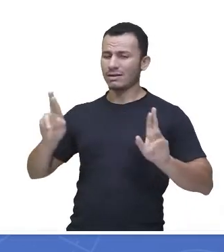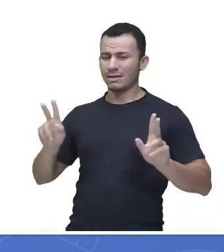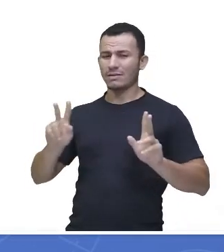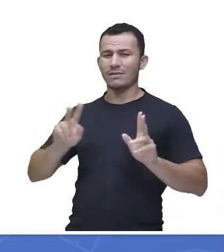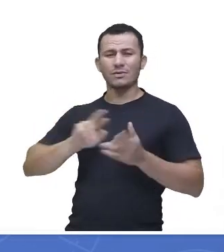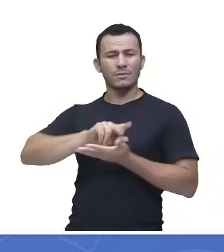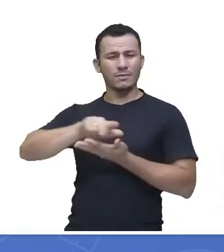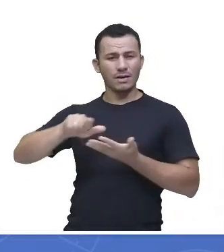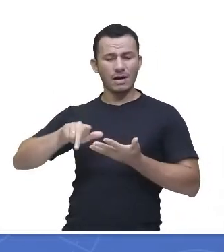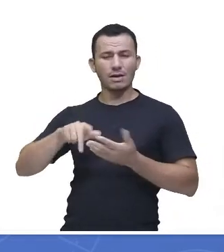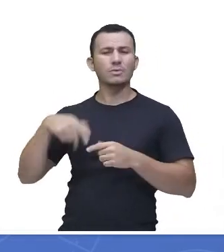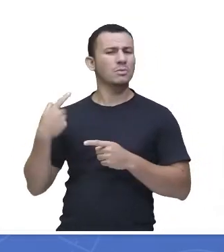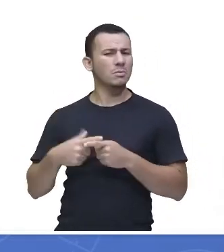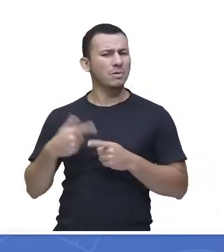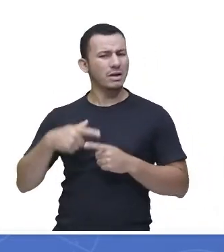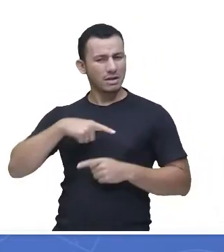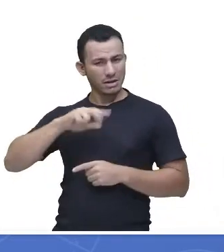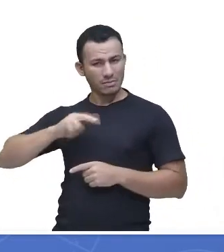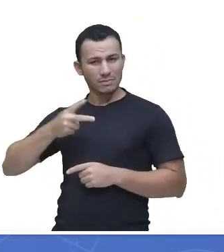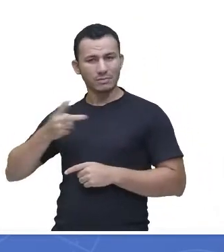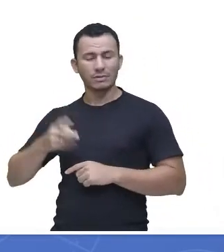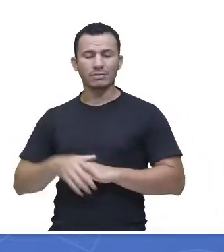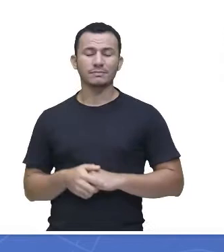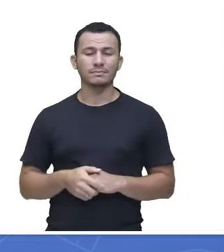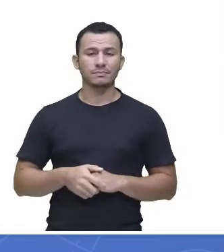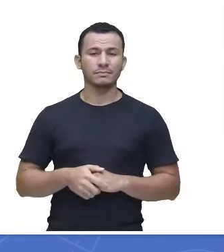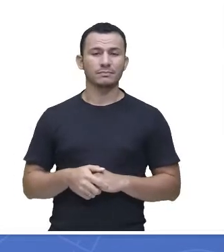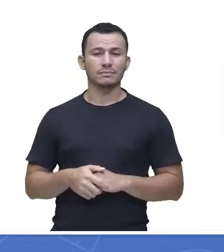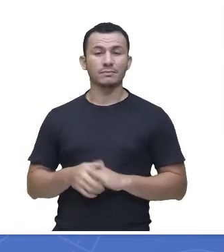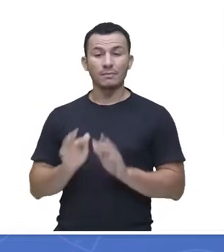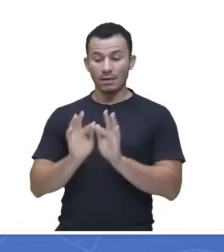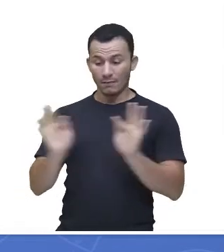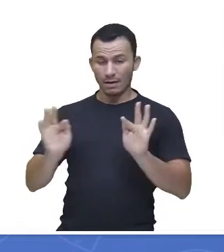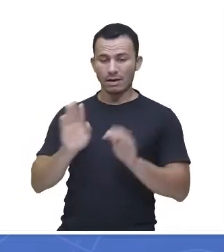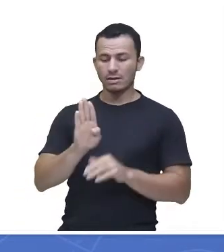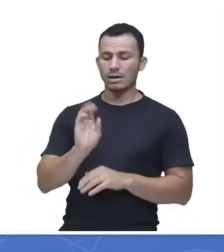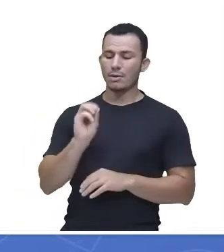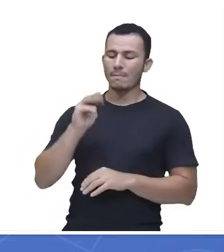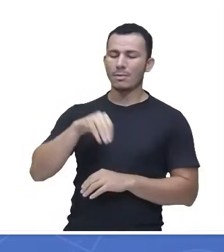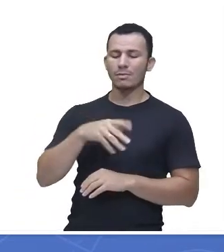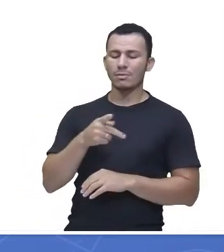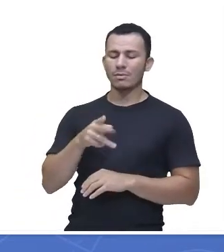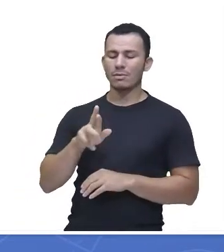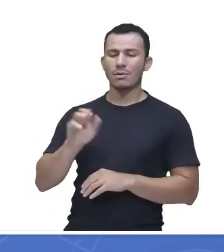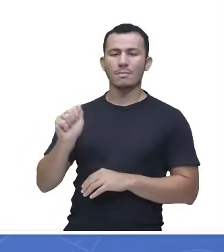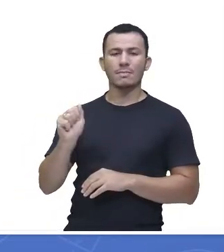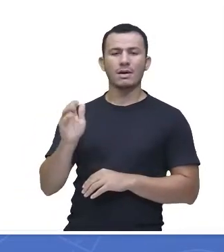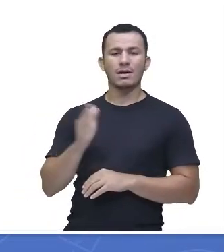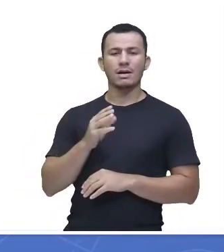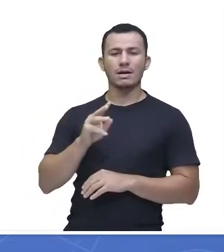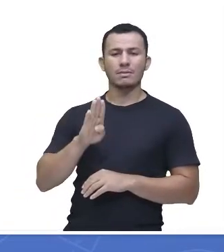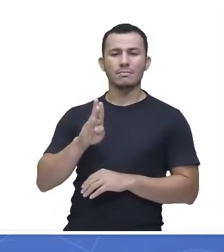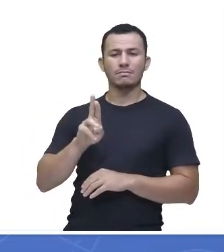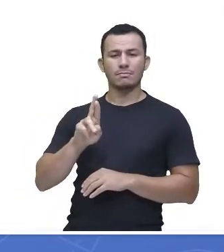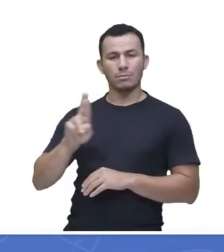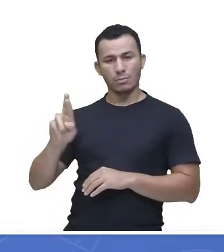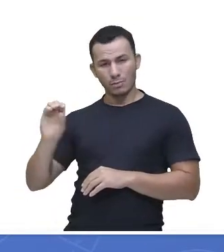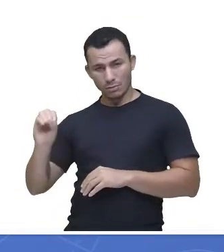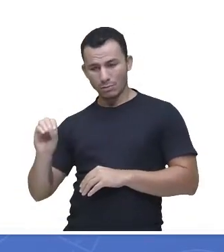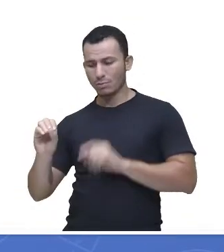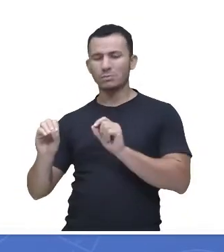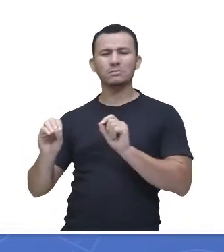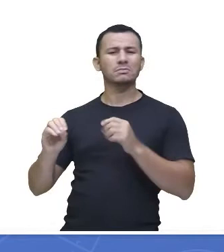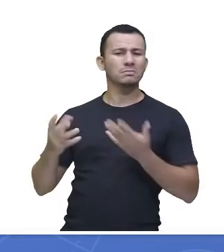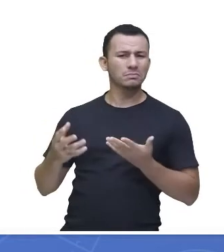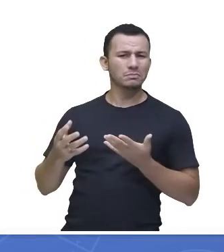ambiguidade aí, você deveria ter entendido isso. A expressão dessa frase, bom para burro, ela permite, além